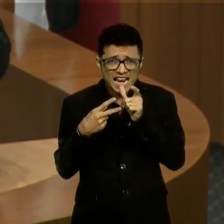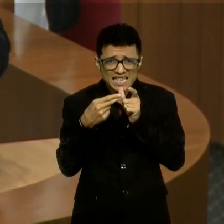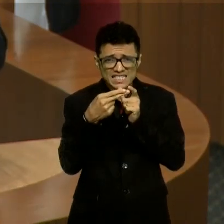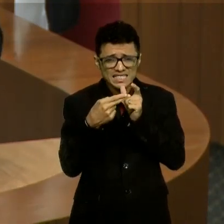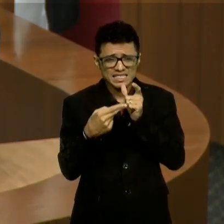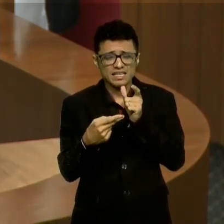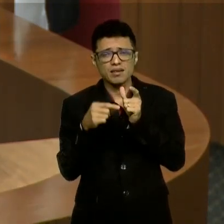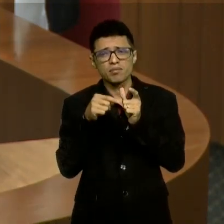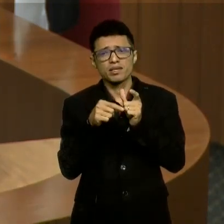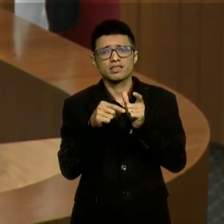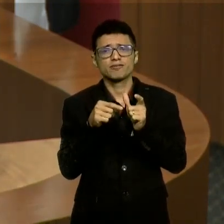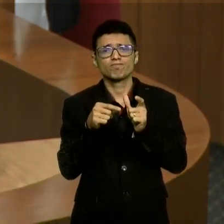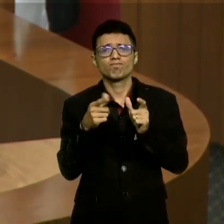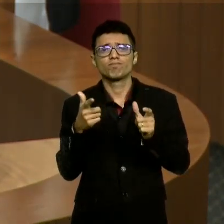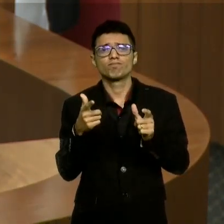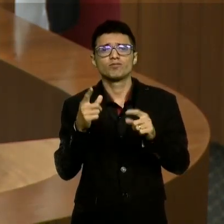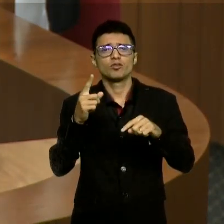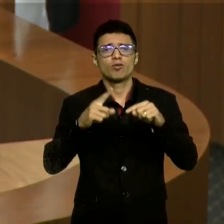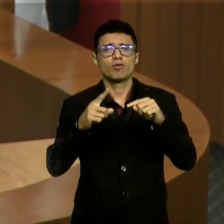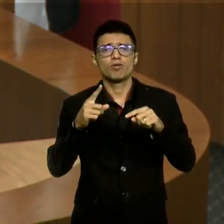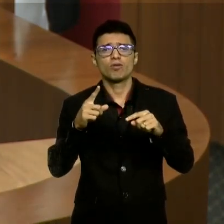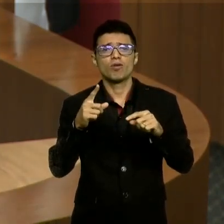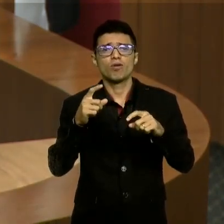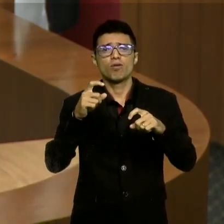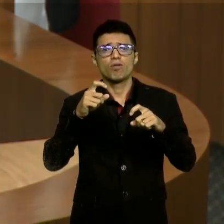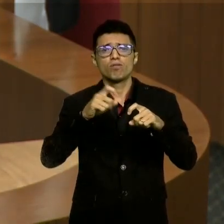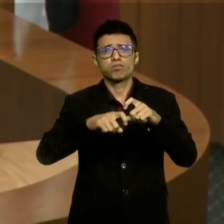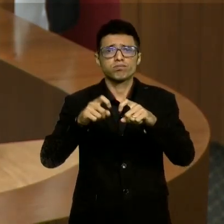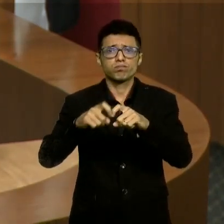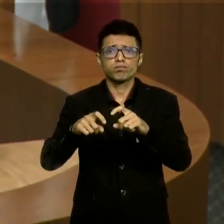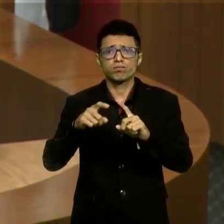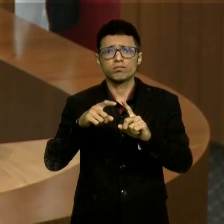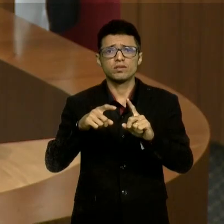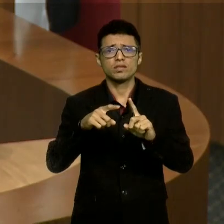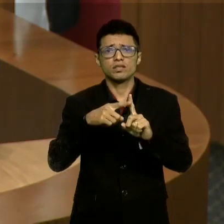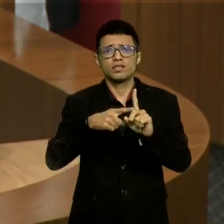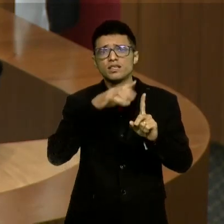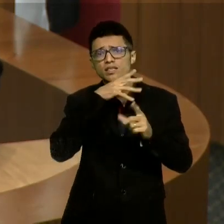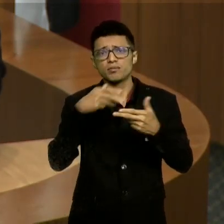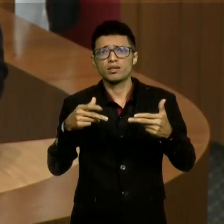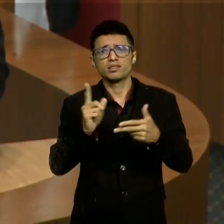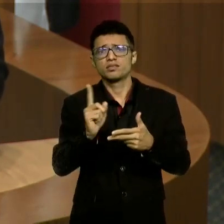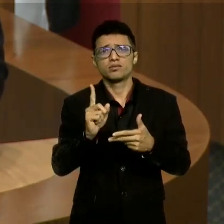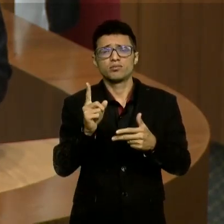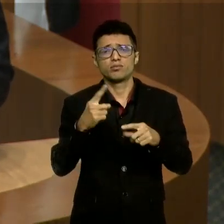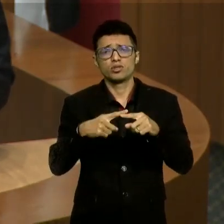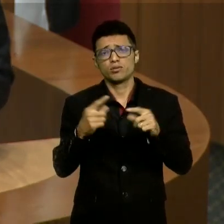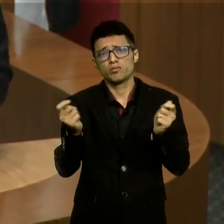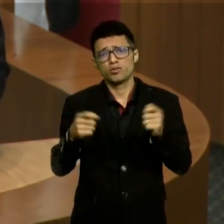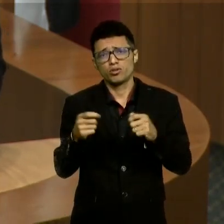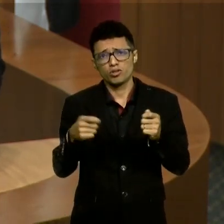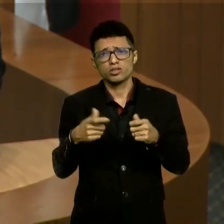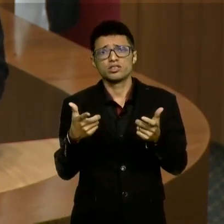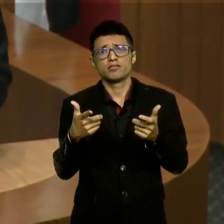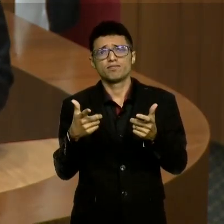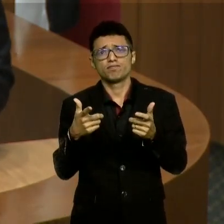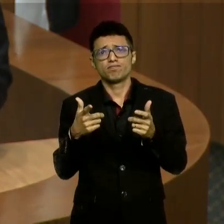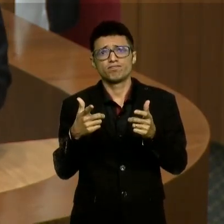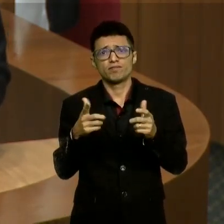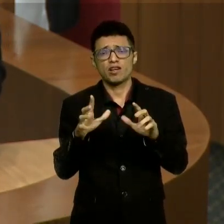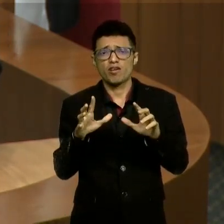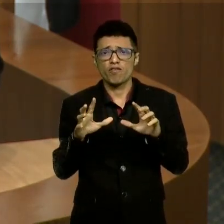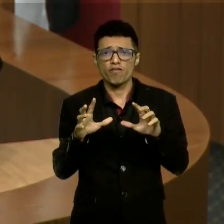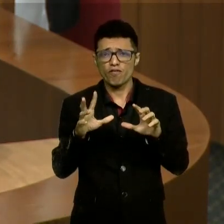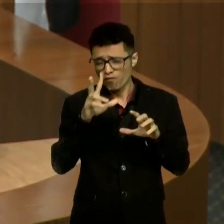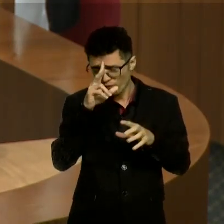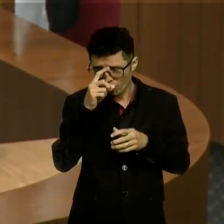apoio para que essas entidades que fazem esse trabalho possam fortalecer a presença dela e a ampliação